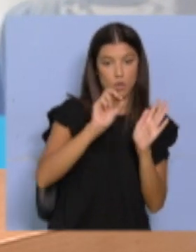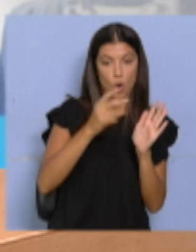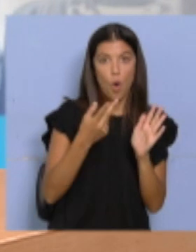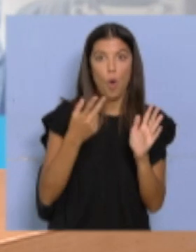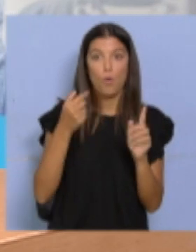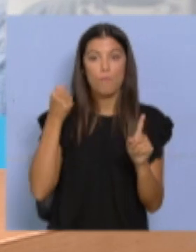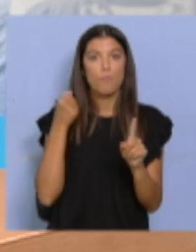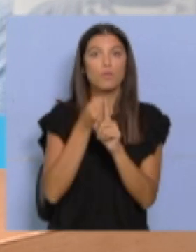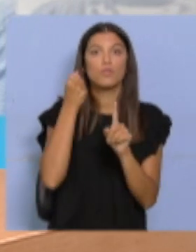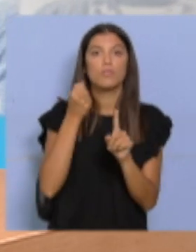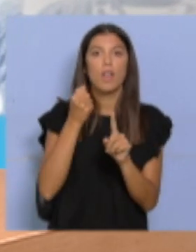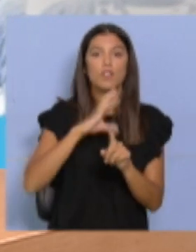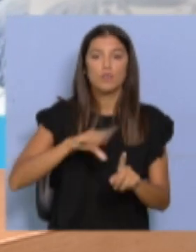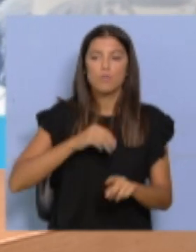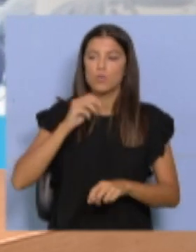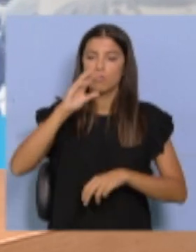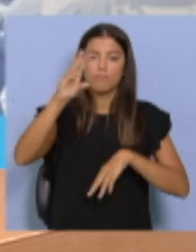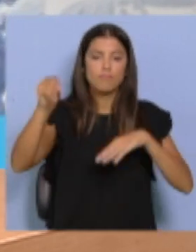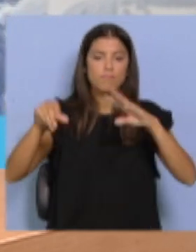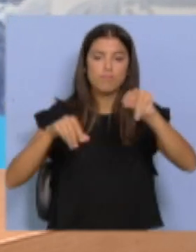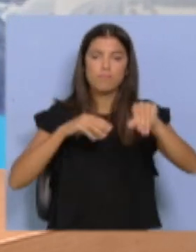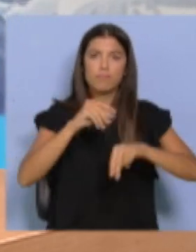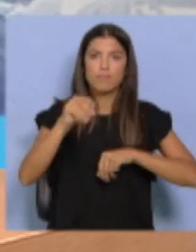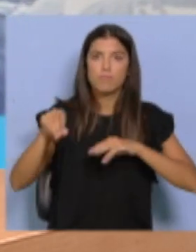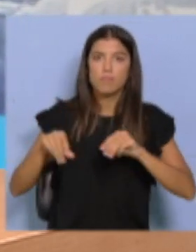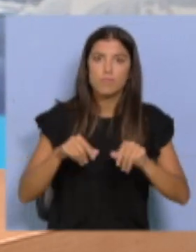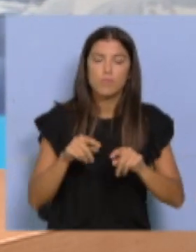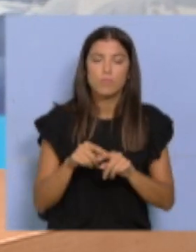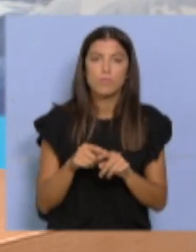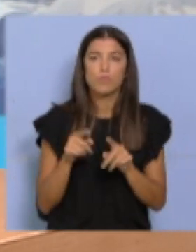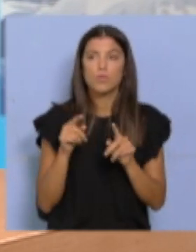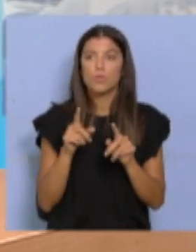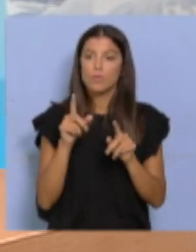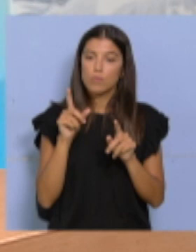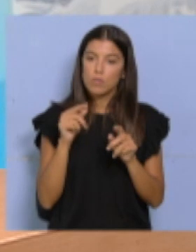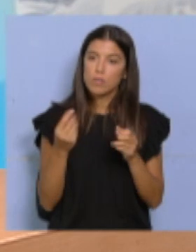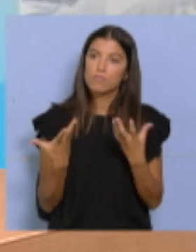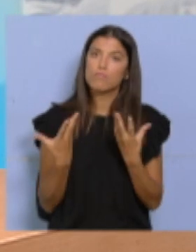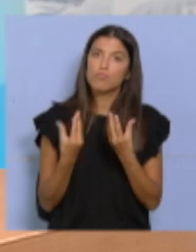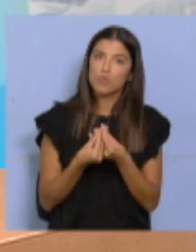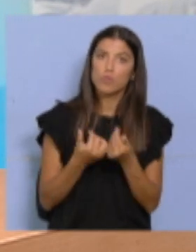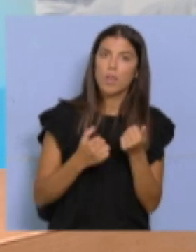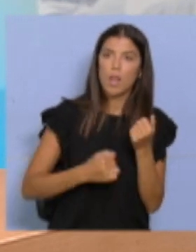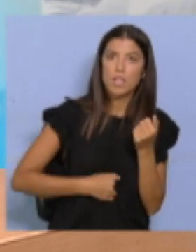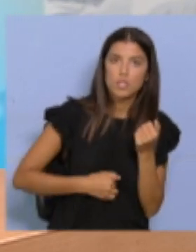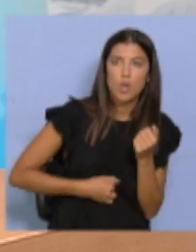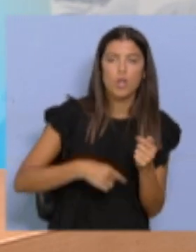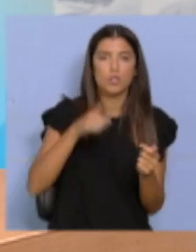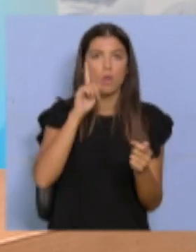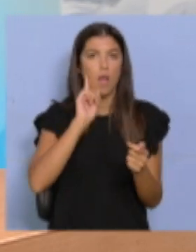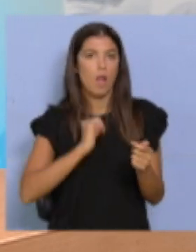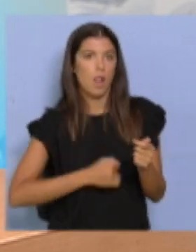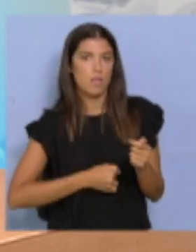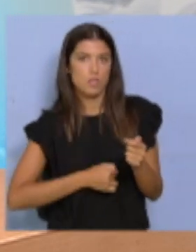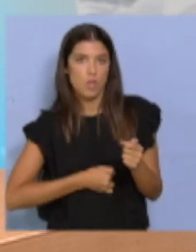todo o canto do mundo, né? E aí com religiosos, religiosas,